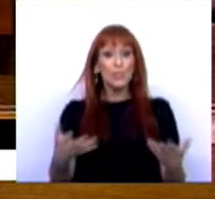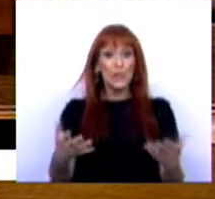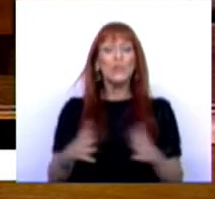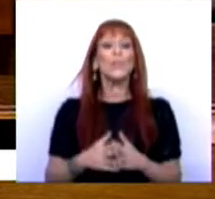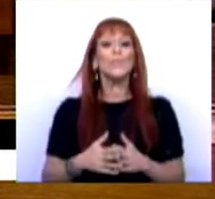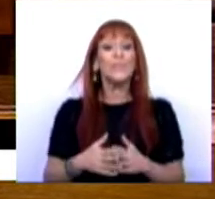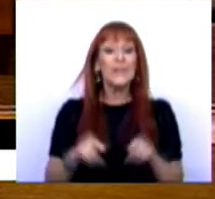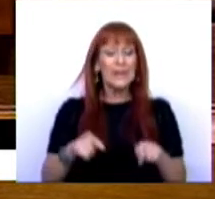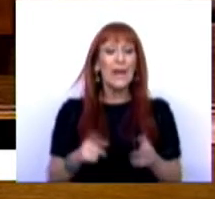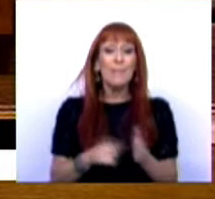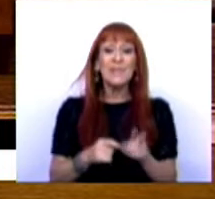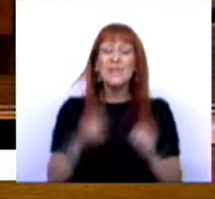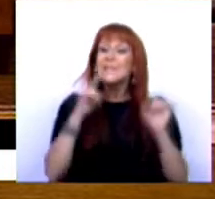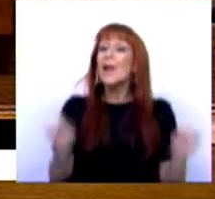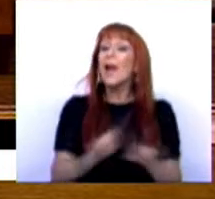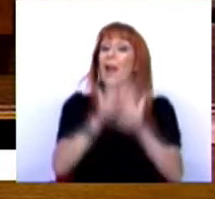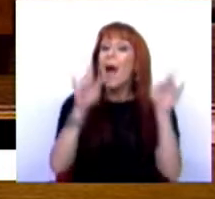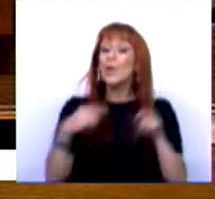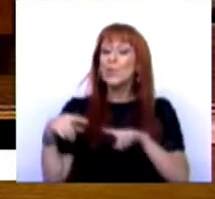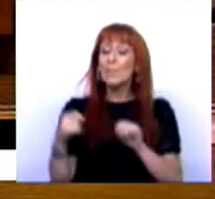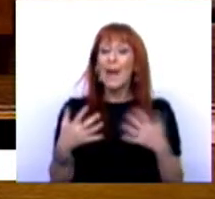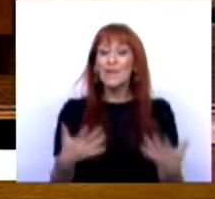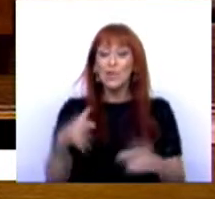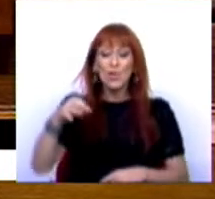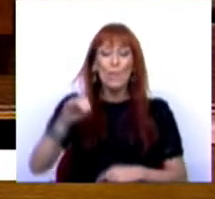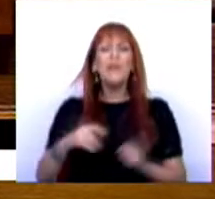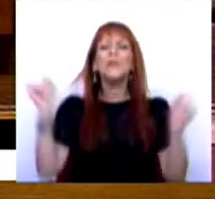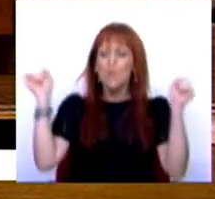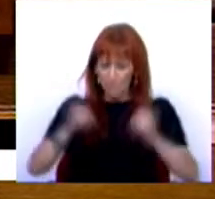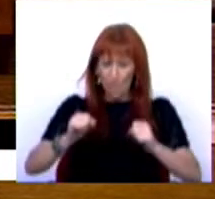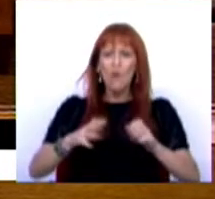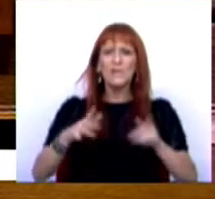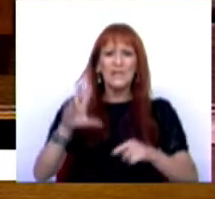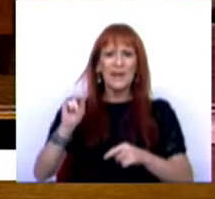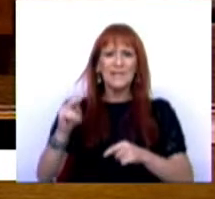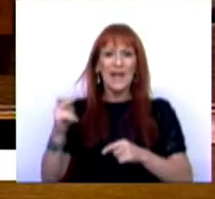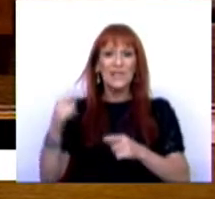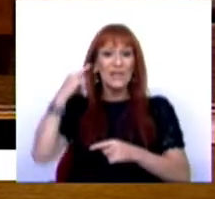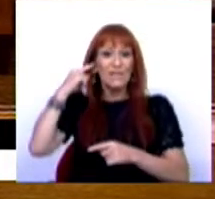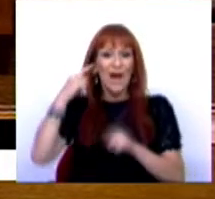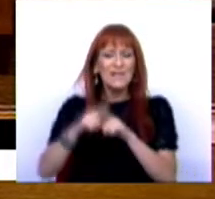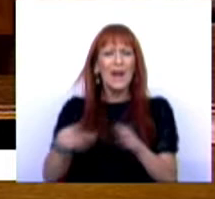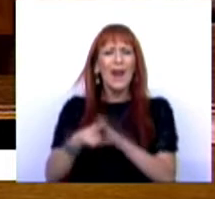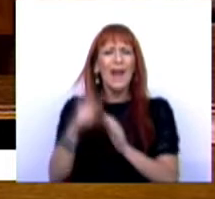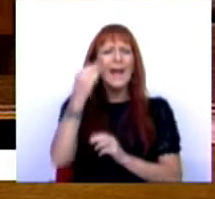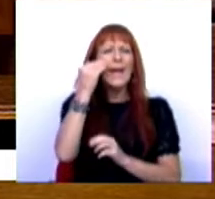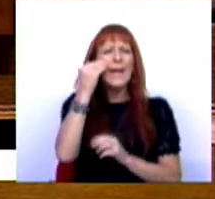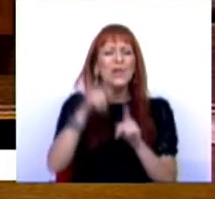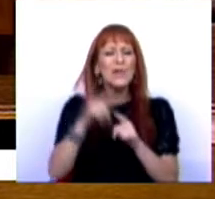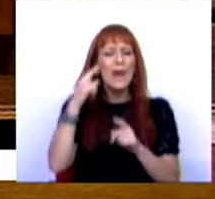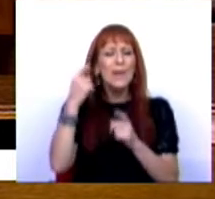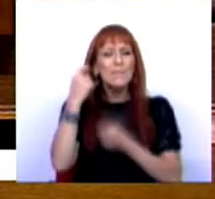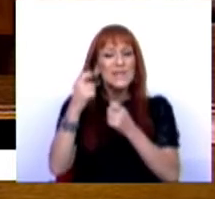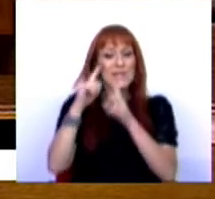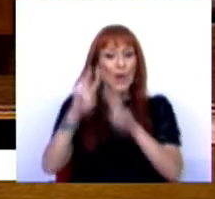deputados, é preciso que fique claro neste debate que o PS concorda que 10 anos depois da famosa Lei Cristas é preciso encontrar